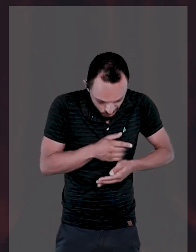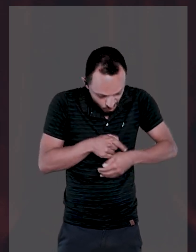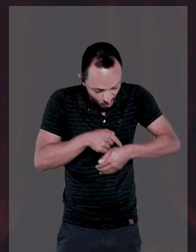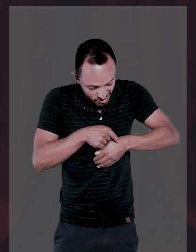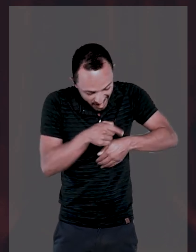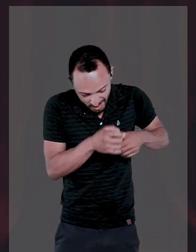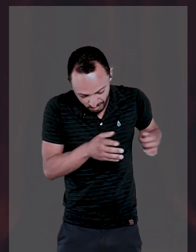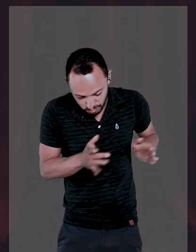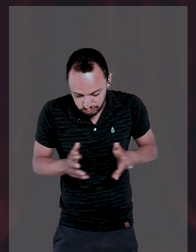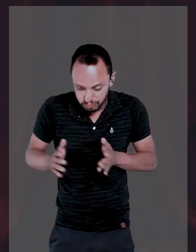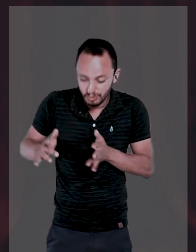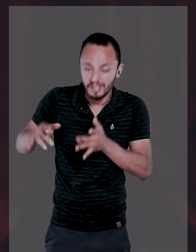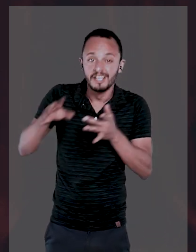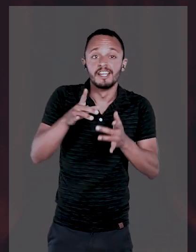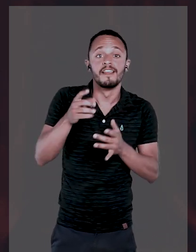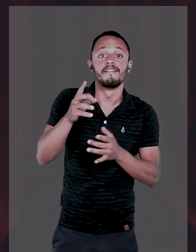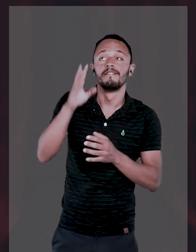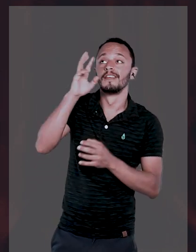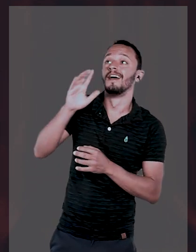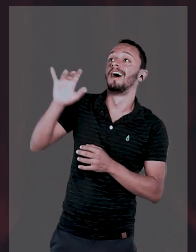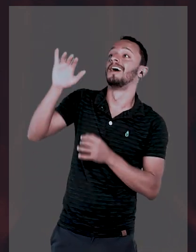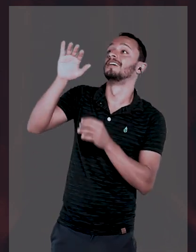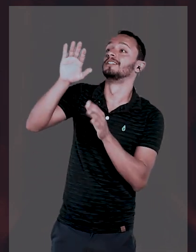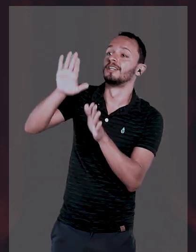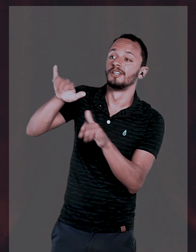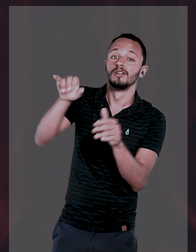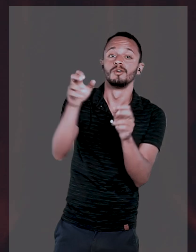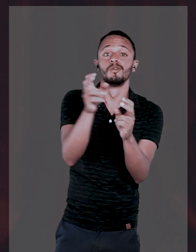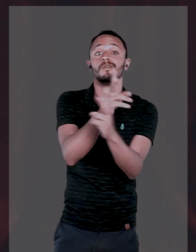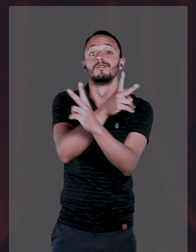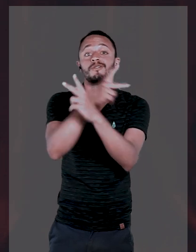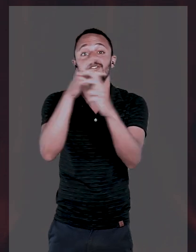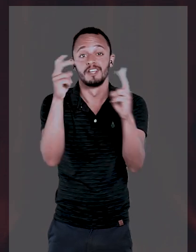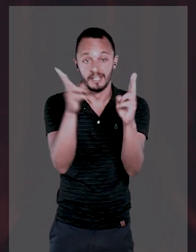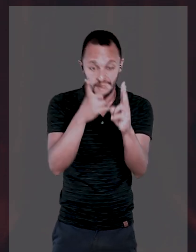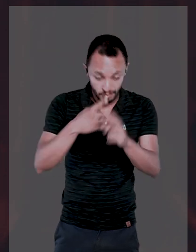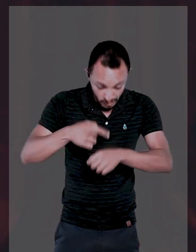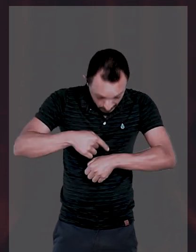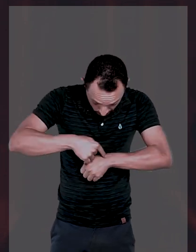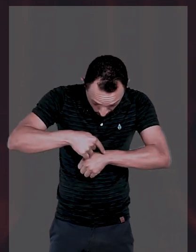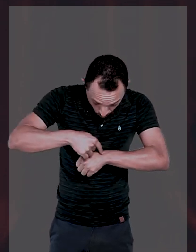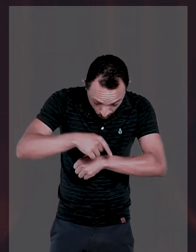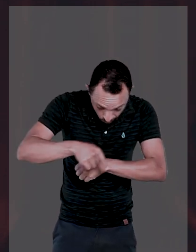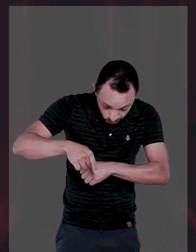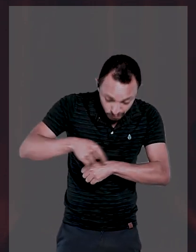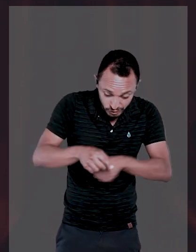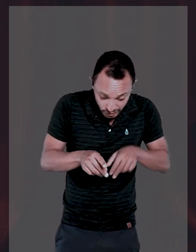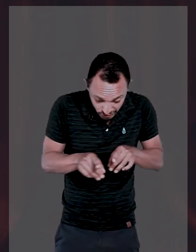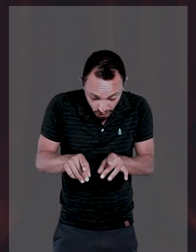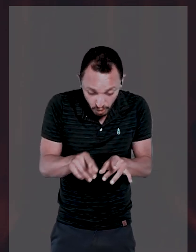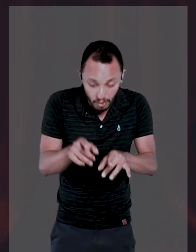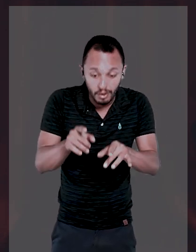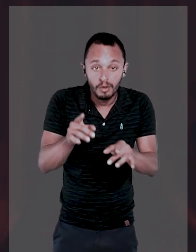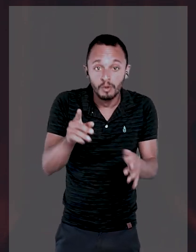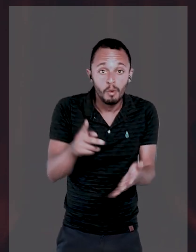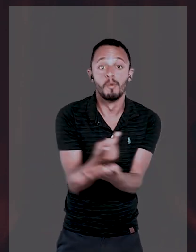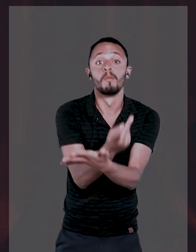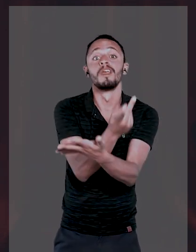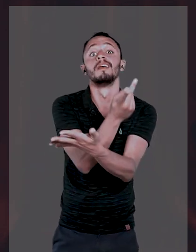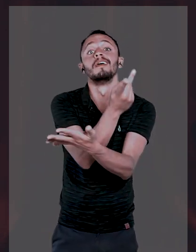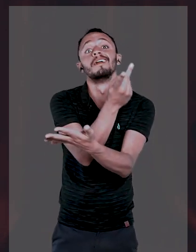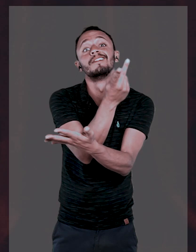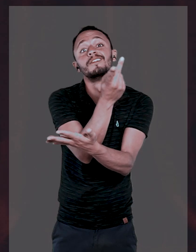A vida ferve na cuia do tempo, quem espera a dor não viaja no vento, ranquei a hora no chão